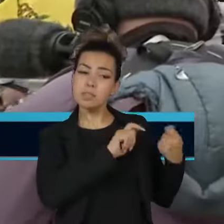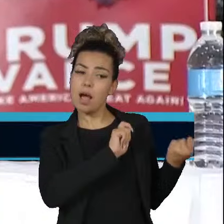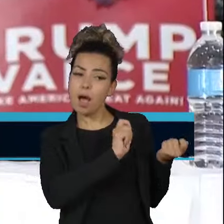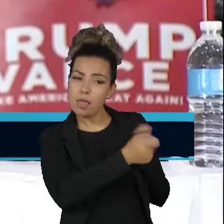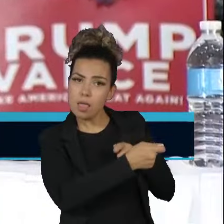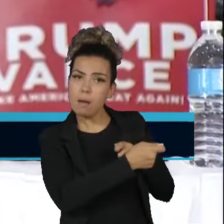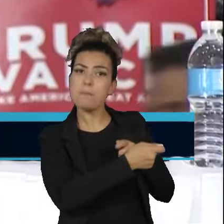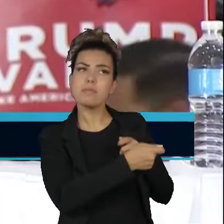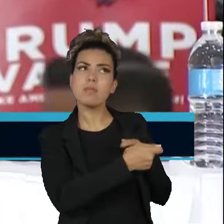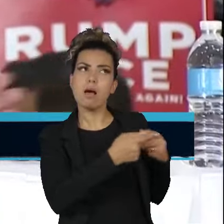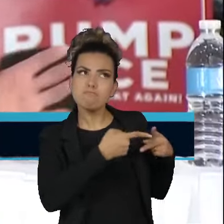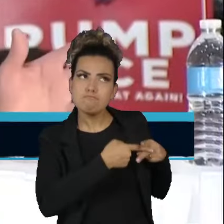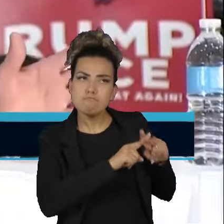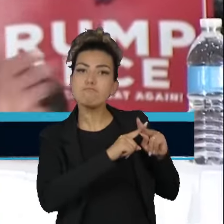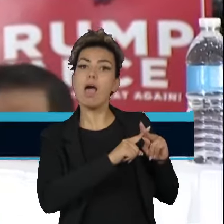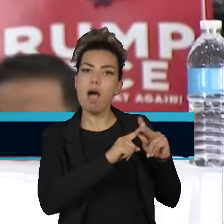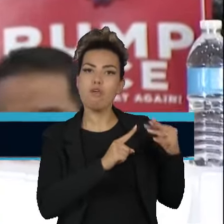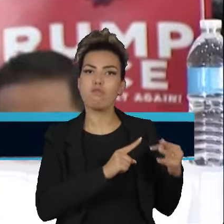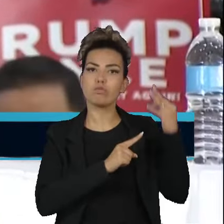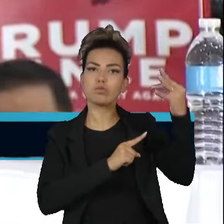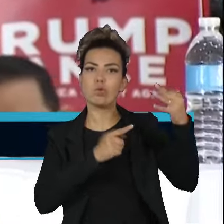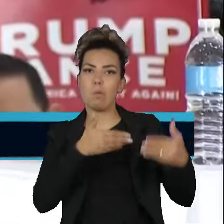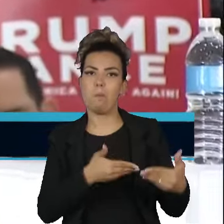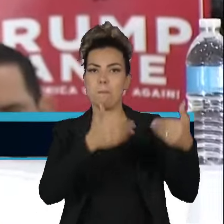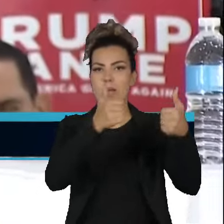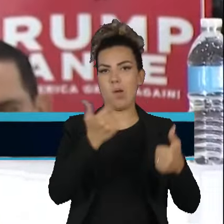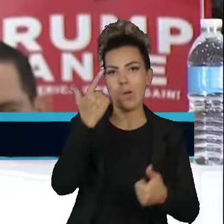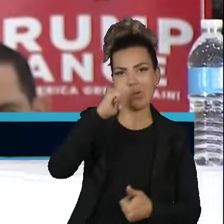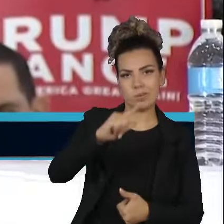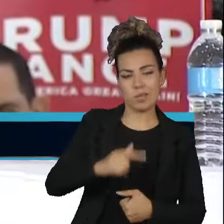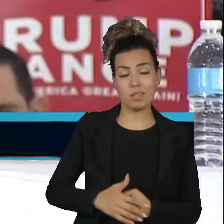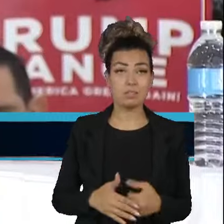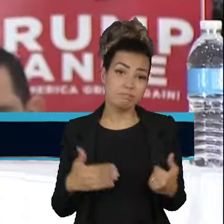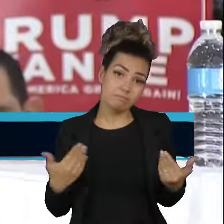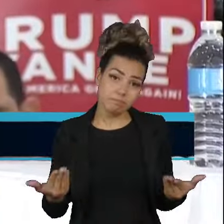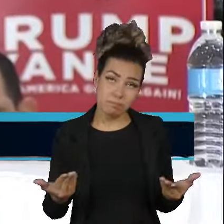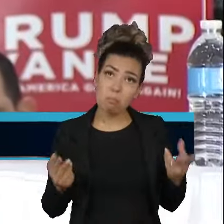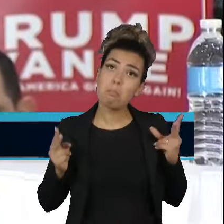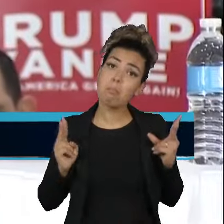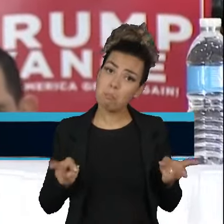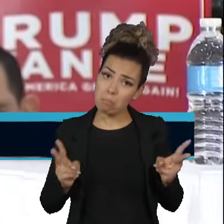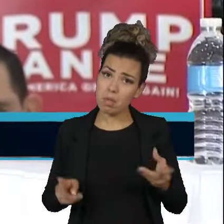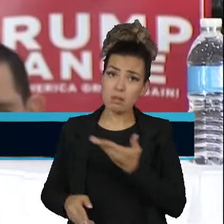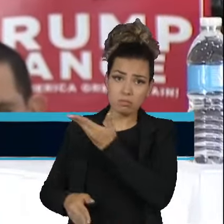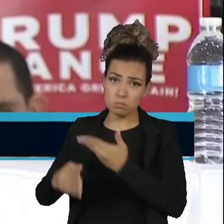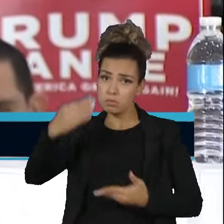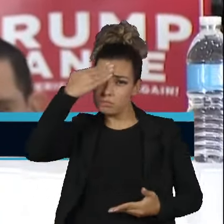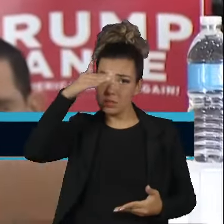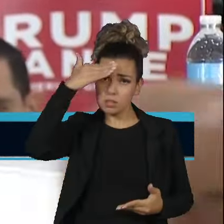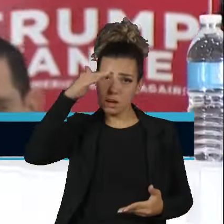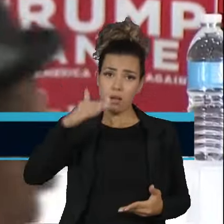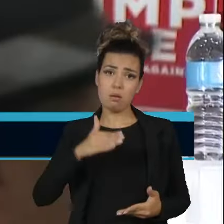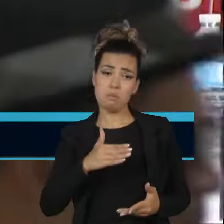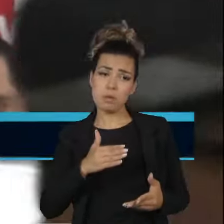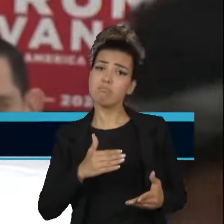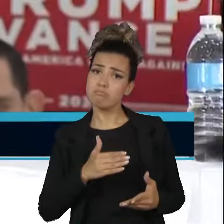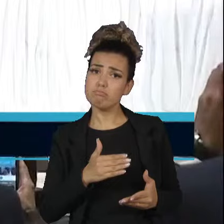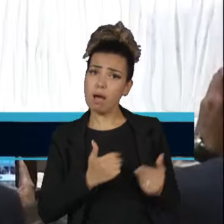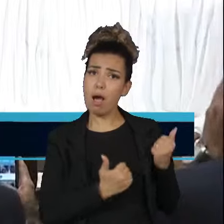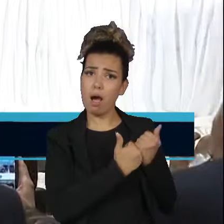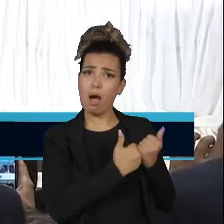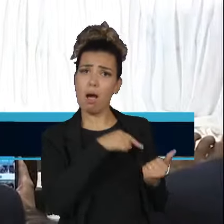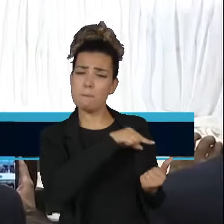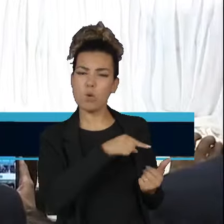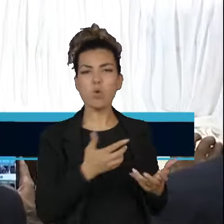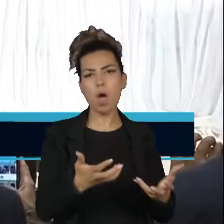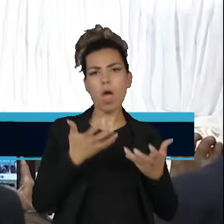melhor. Great again, as I say. É exatamente o que prega Donald Trump, fazer a América voltar a